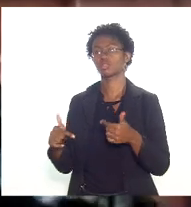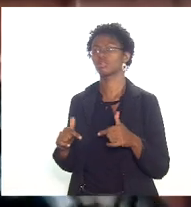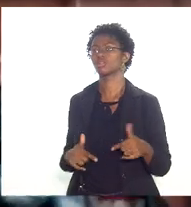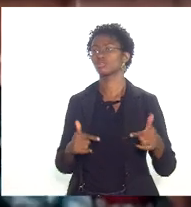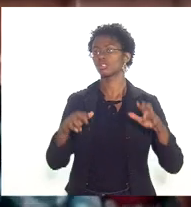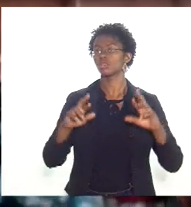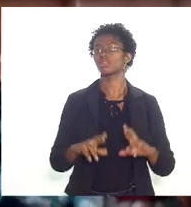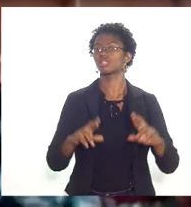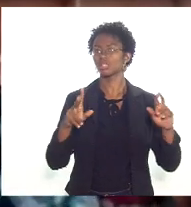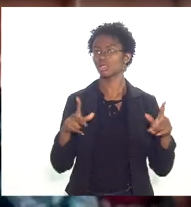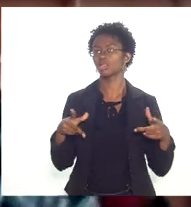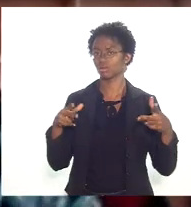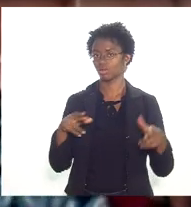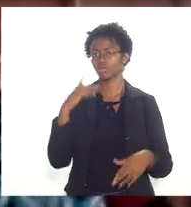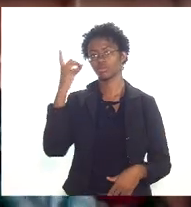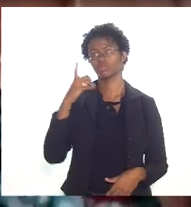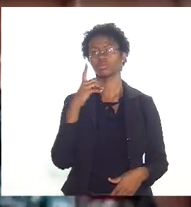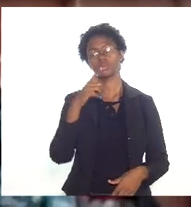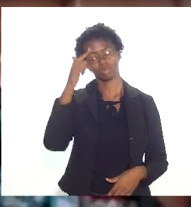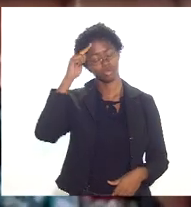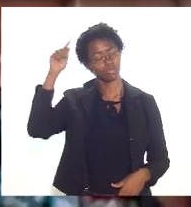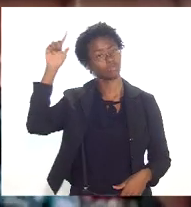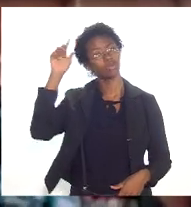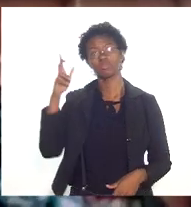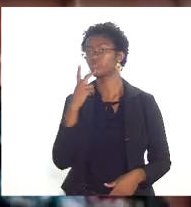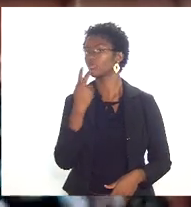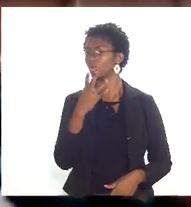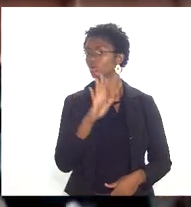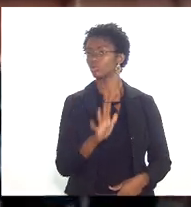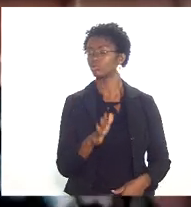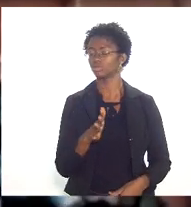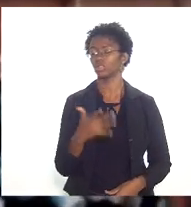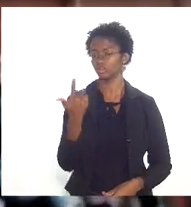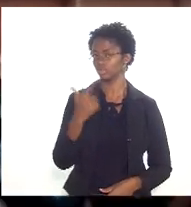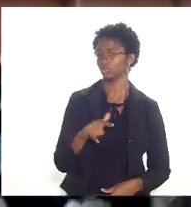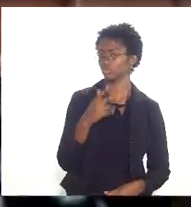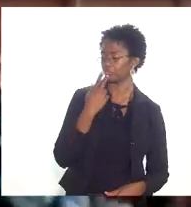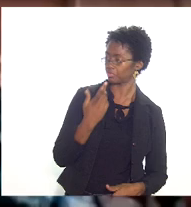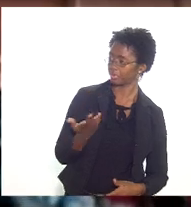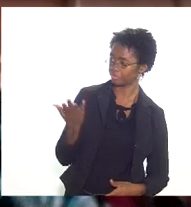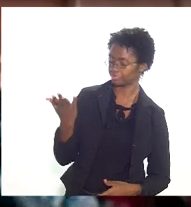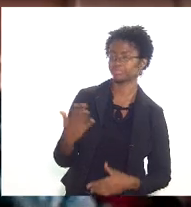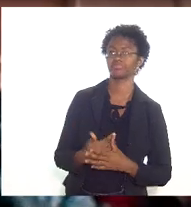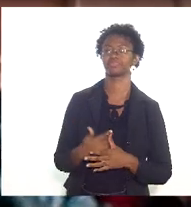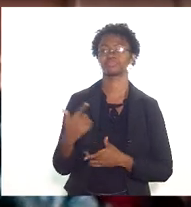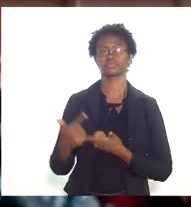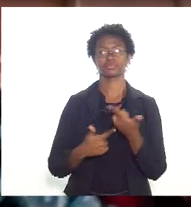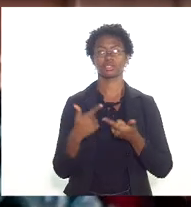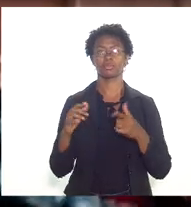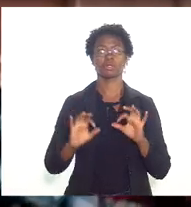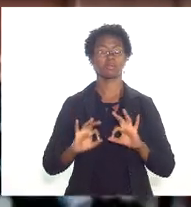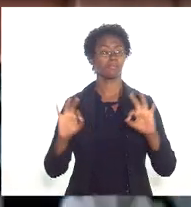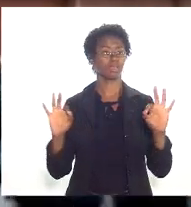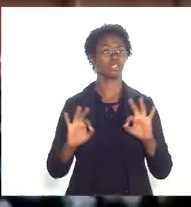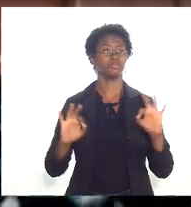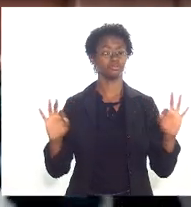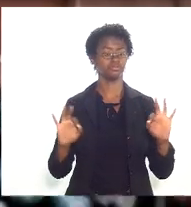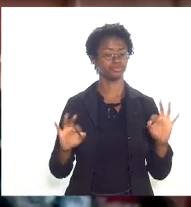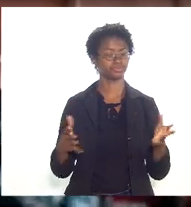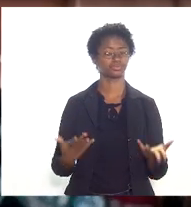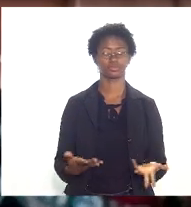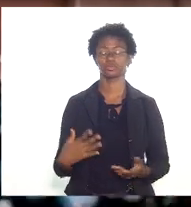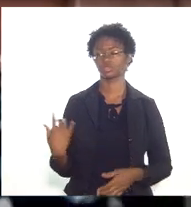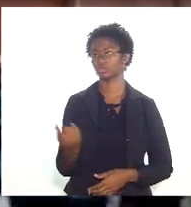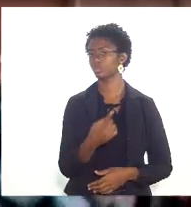referidas daqui pelo Deputado nos palcos que eu faço menção mais uma vez vem fazendo um trabalho Impecável nessa casa de se